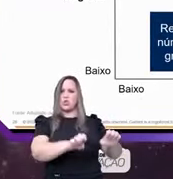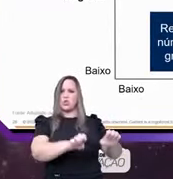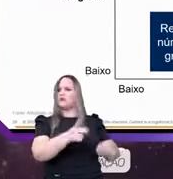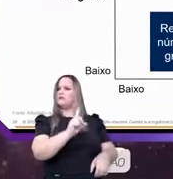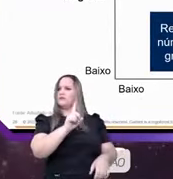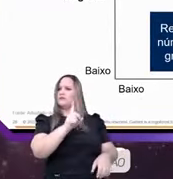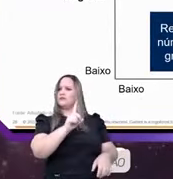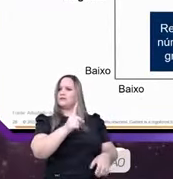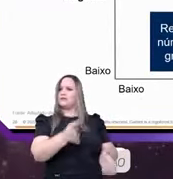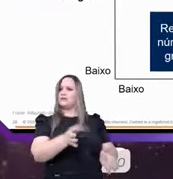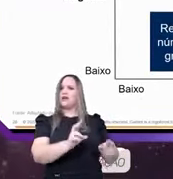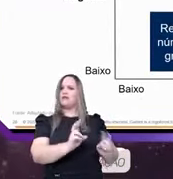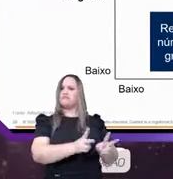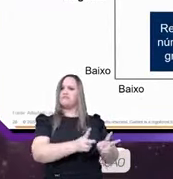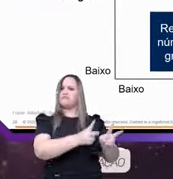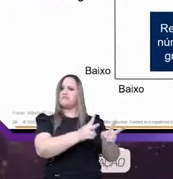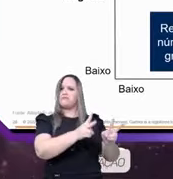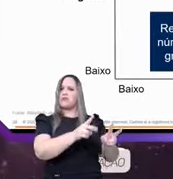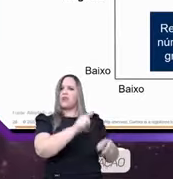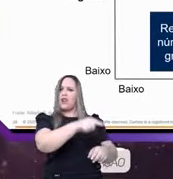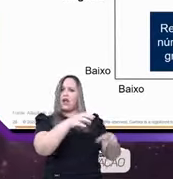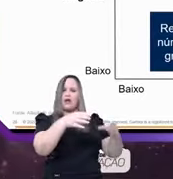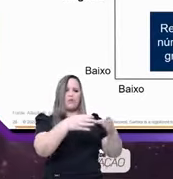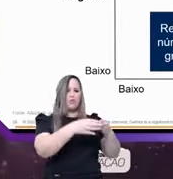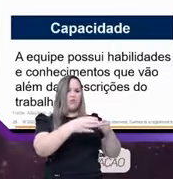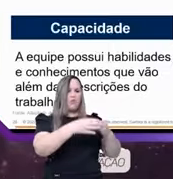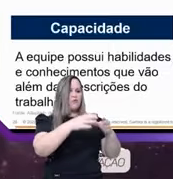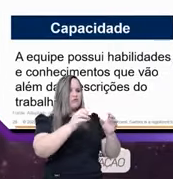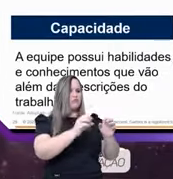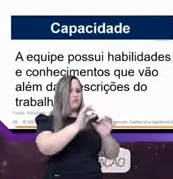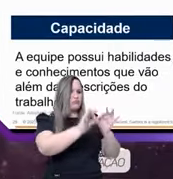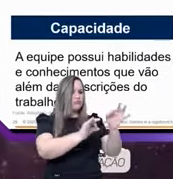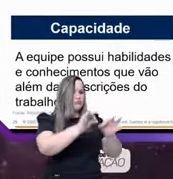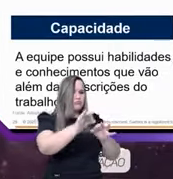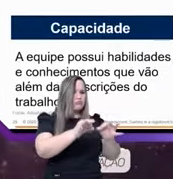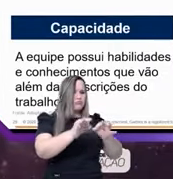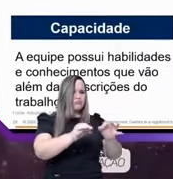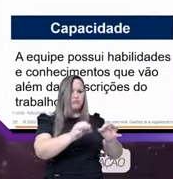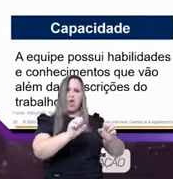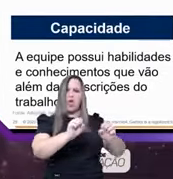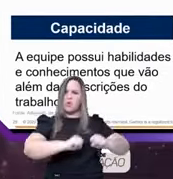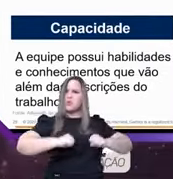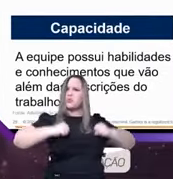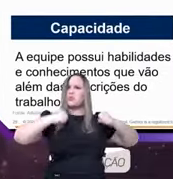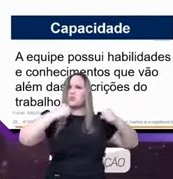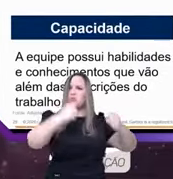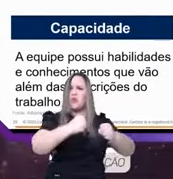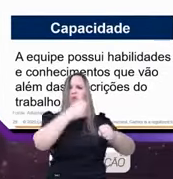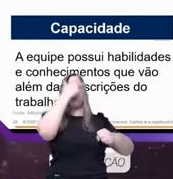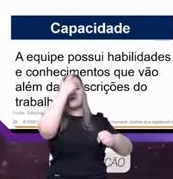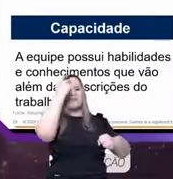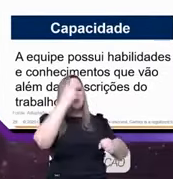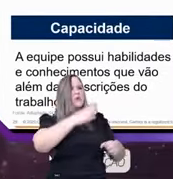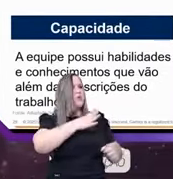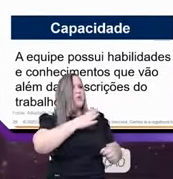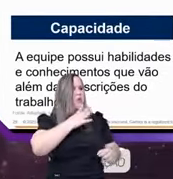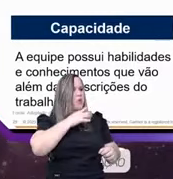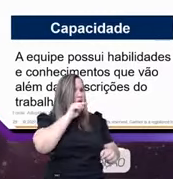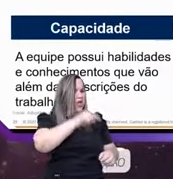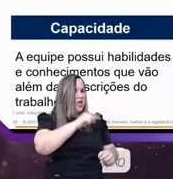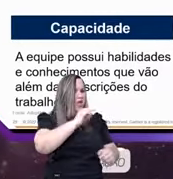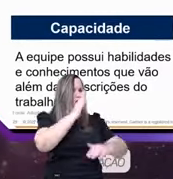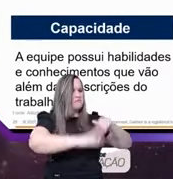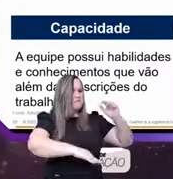executar. Equipe que juntou algumas pessoas que tinham o quê? Capacidade. Pessoas que conheciam, tinham conhecimento do trabalho.